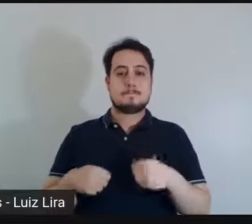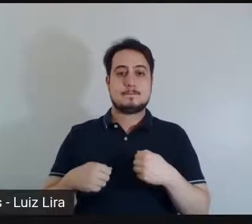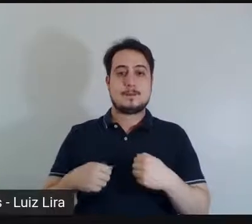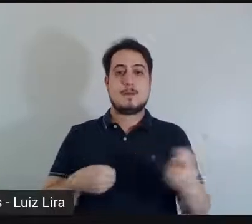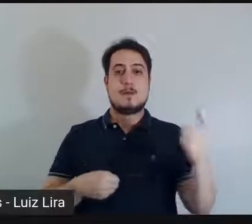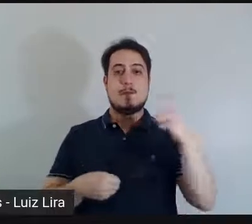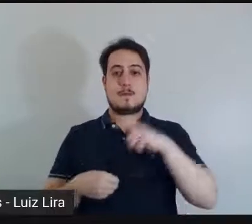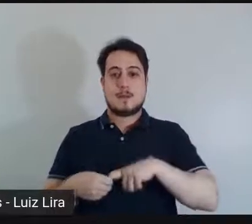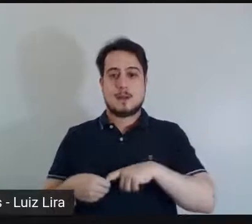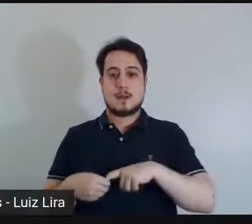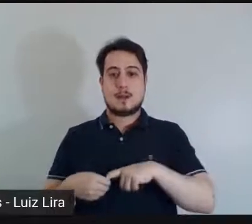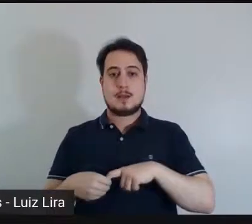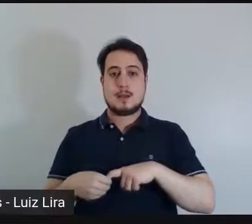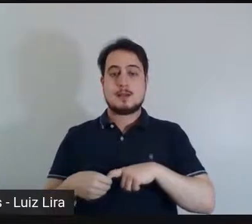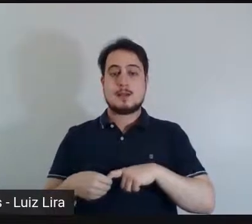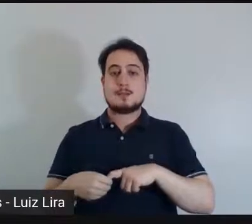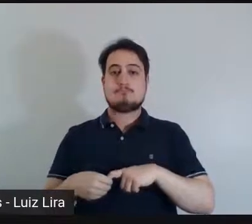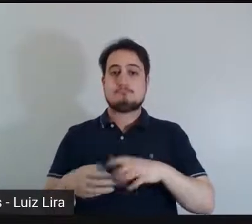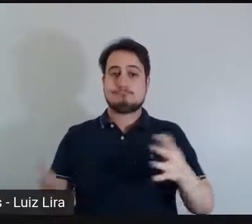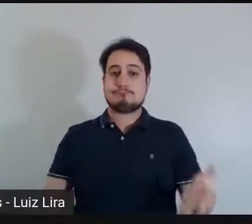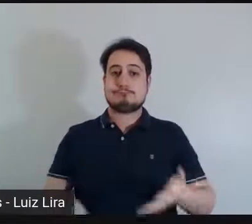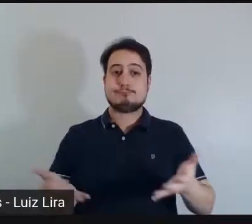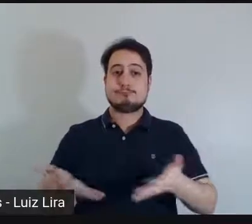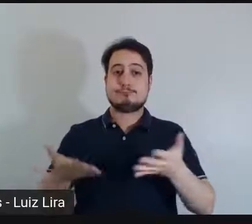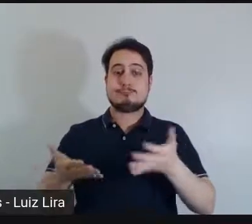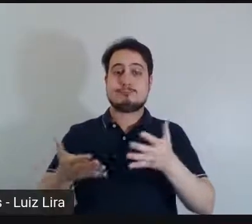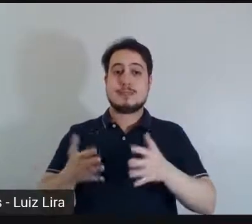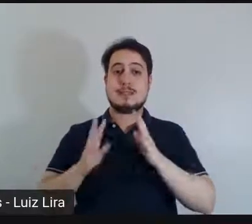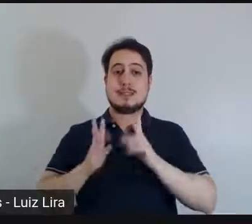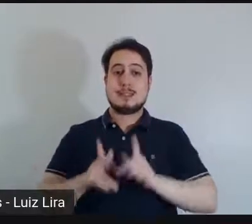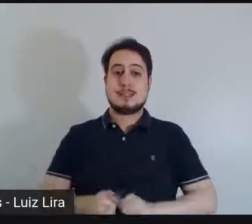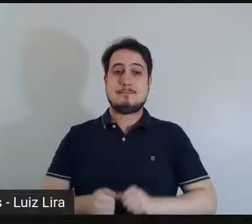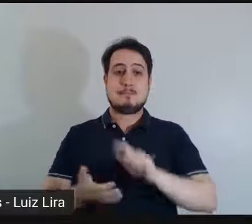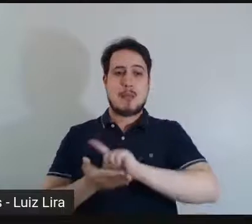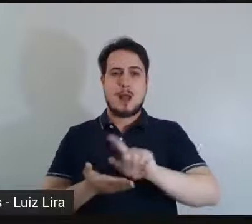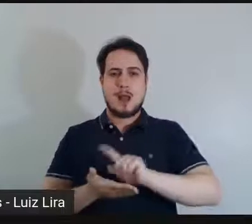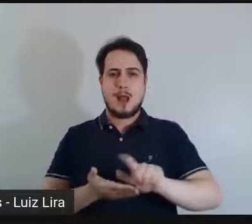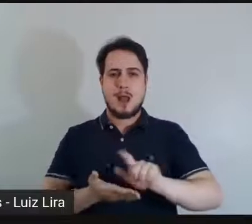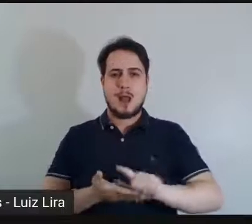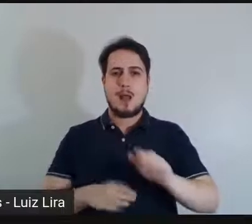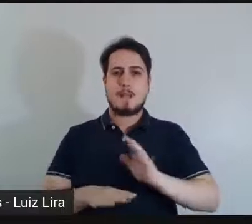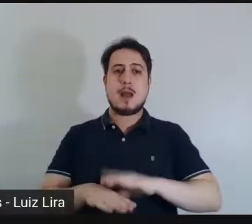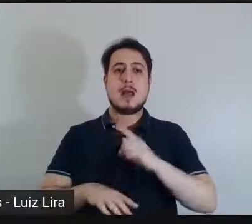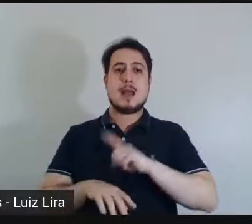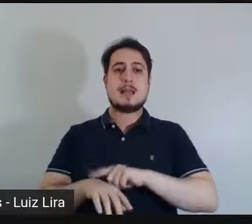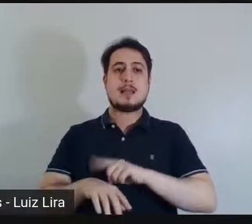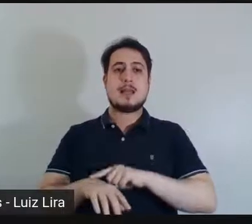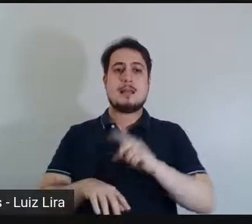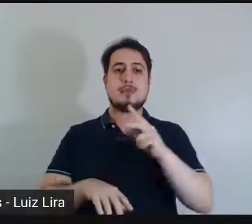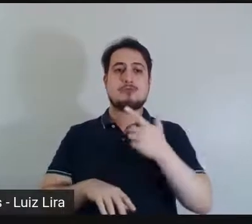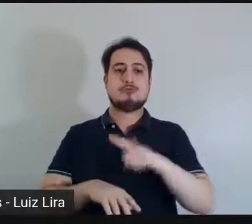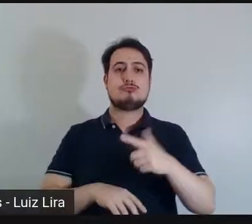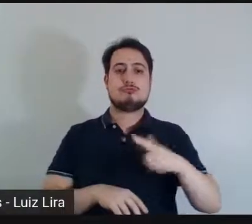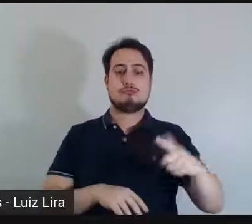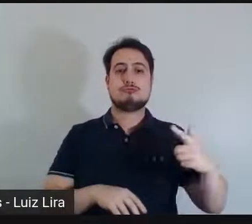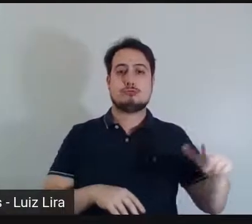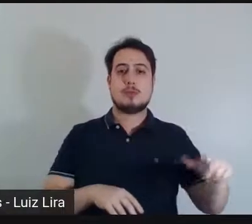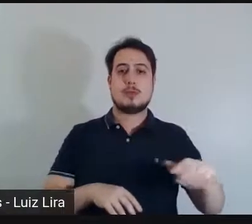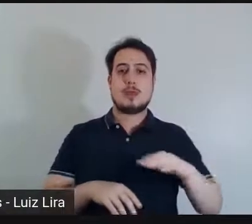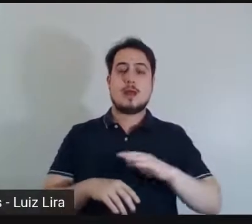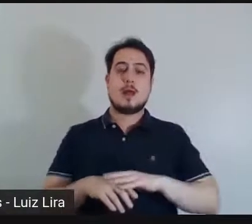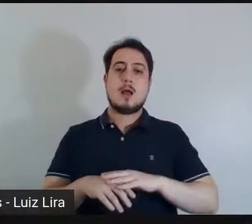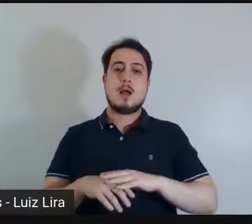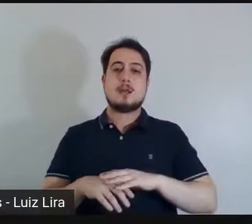retomada, intensificar a limpeza, a frequência de realização da atividade, a periodicidade vai